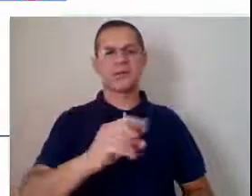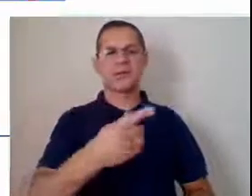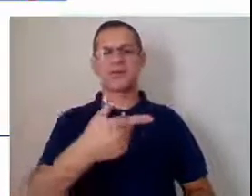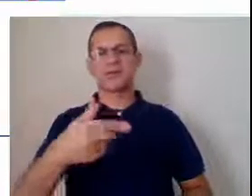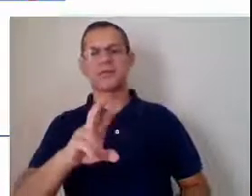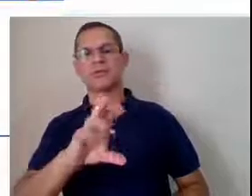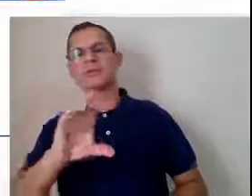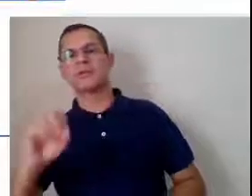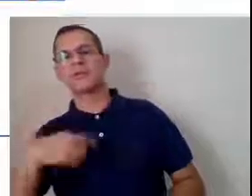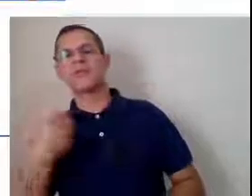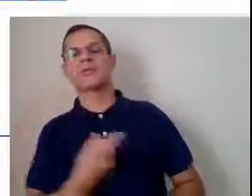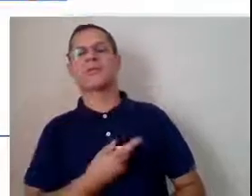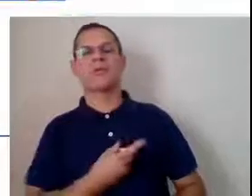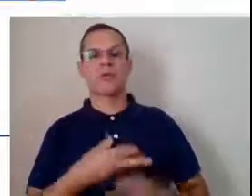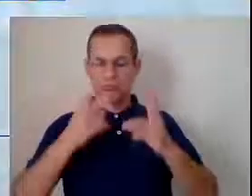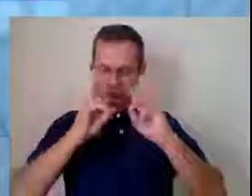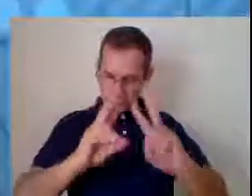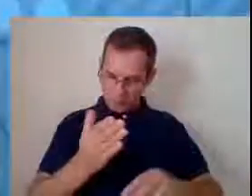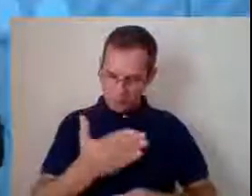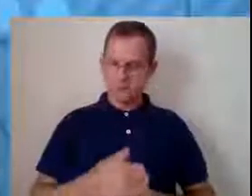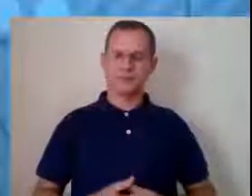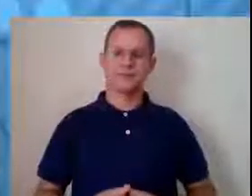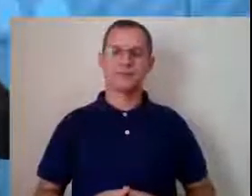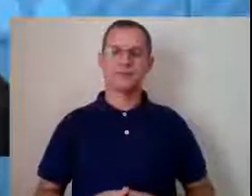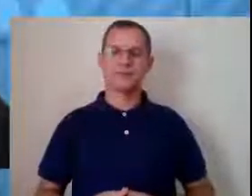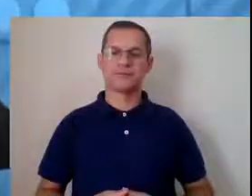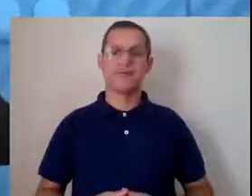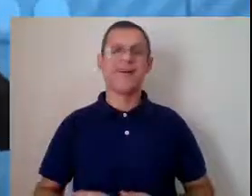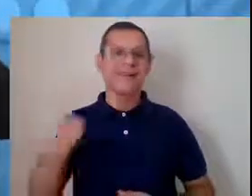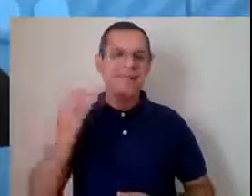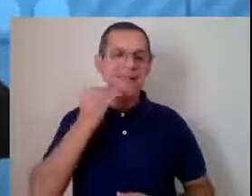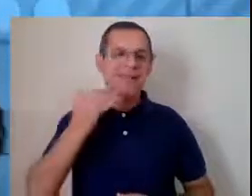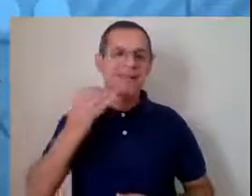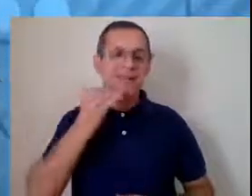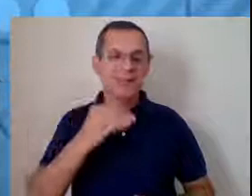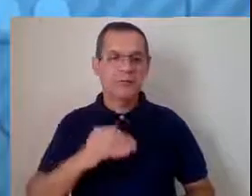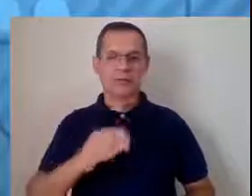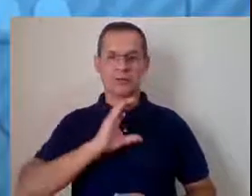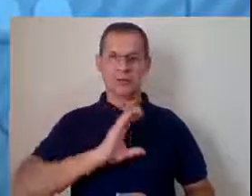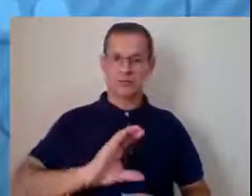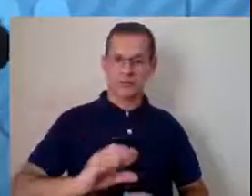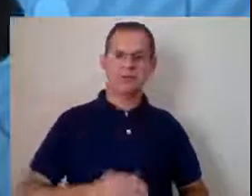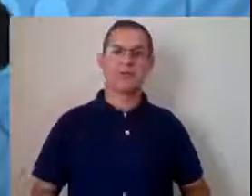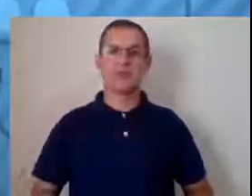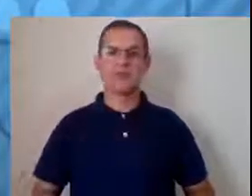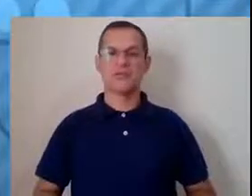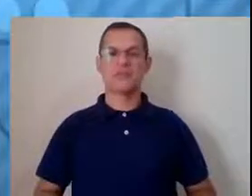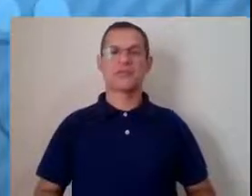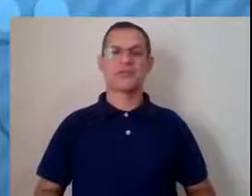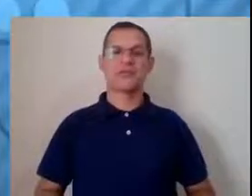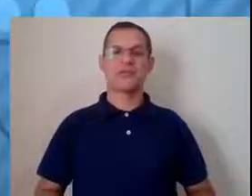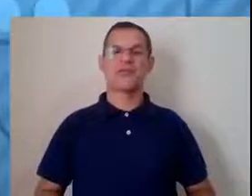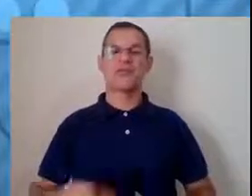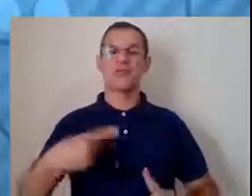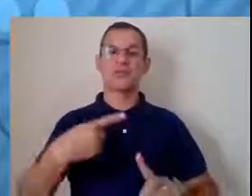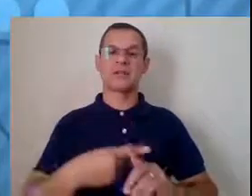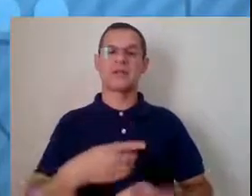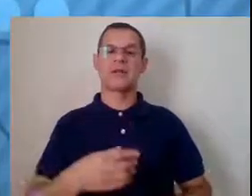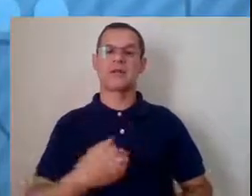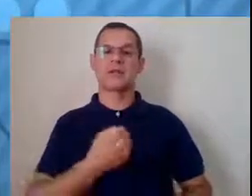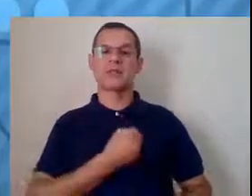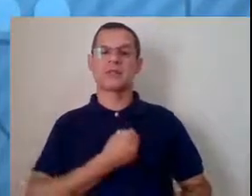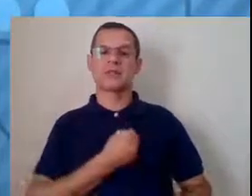o que nós já observamos claramente? O investimento subiu, o número de